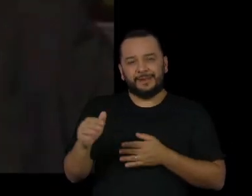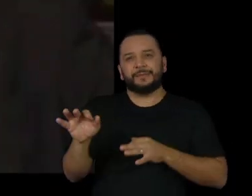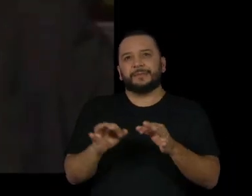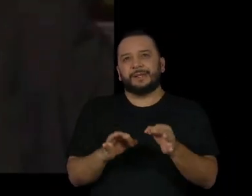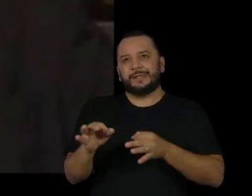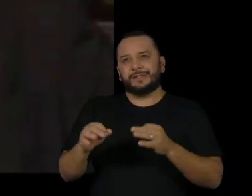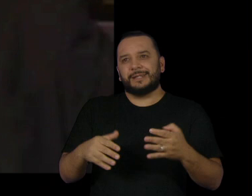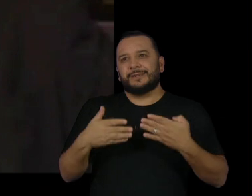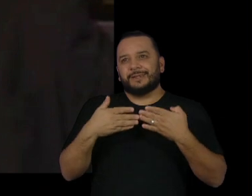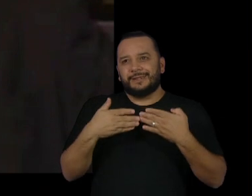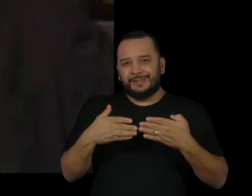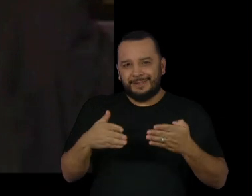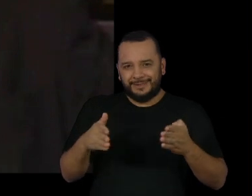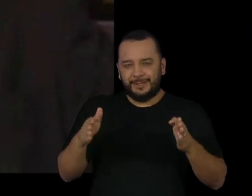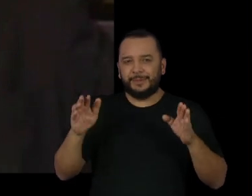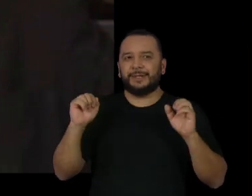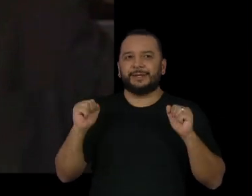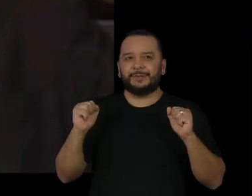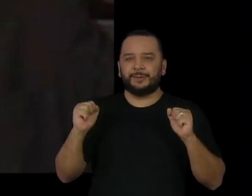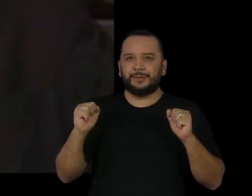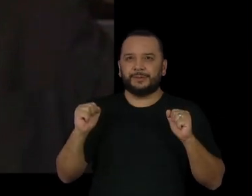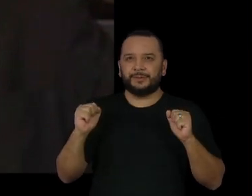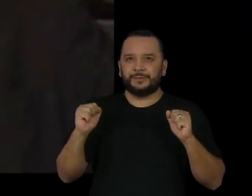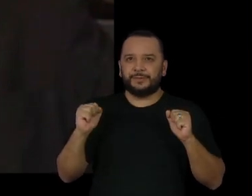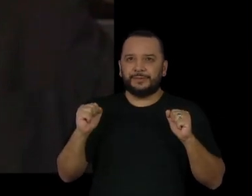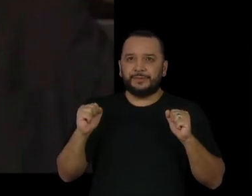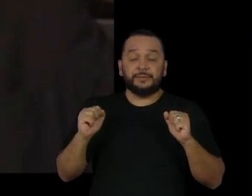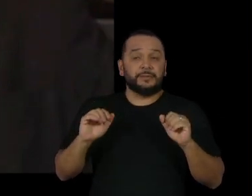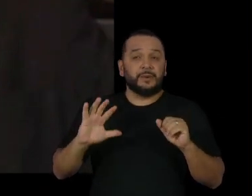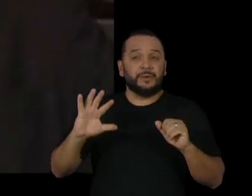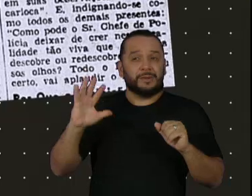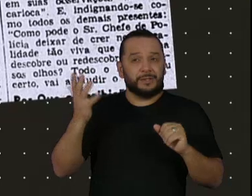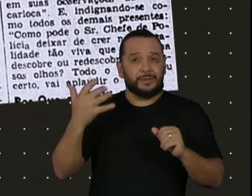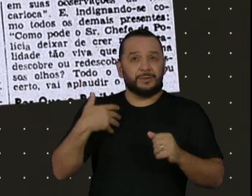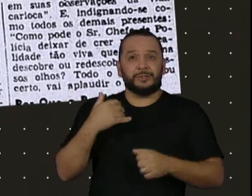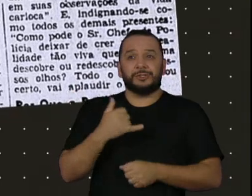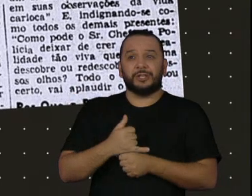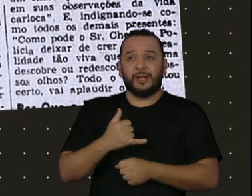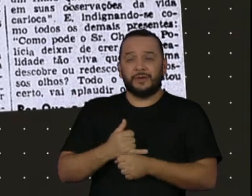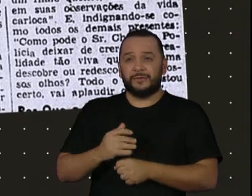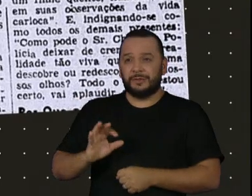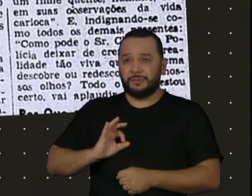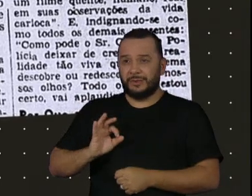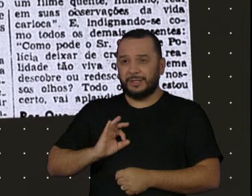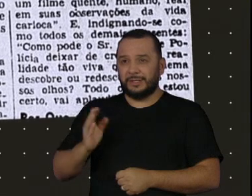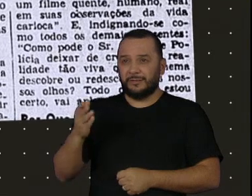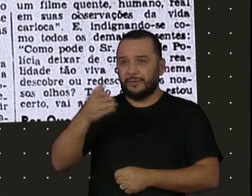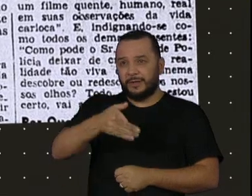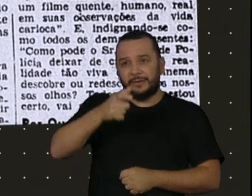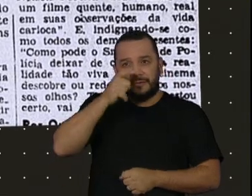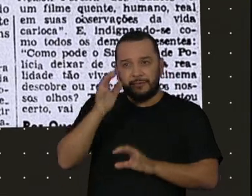lançamento, quando o chefe de polícia proibiu o filme.